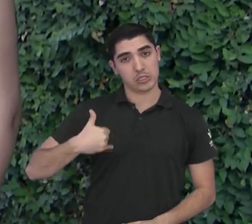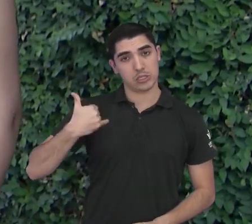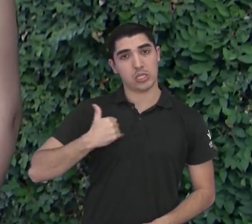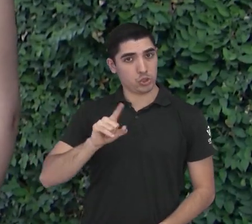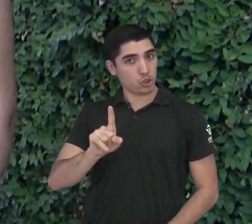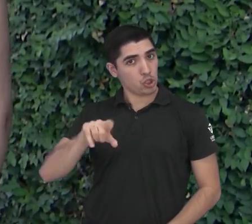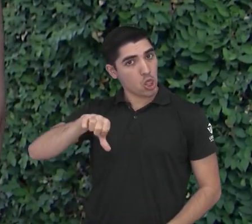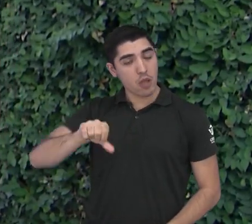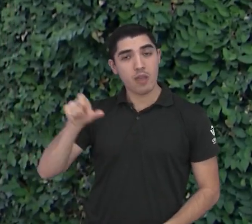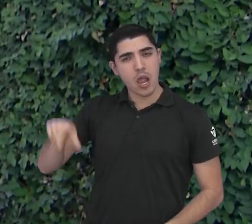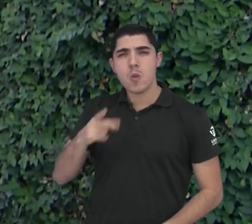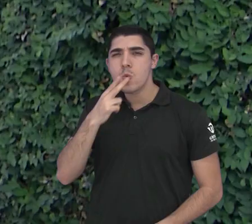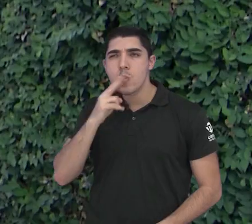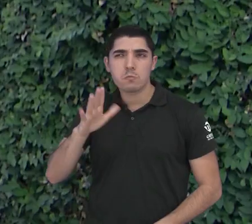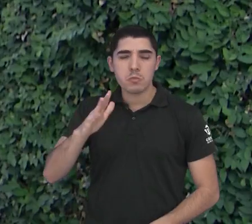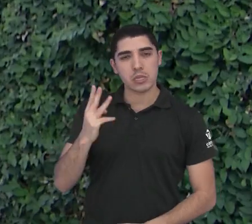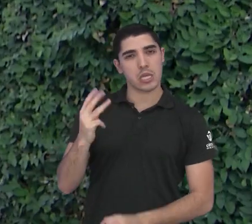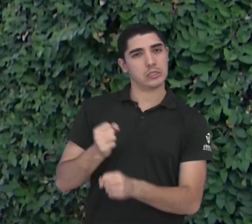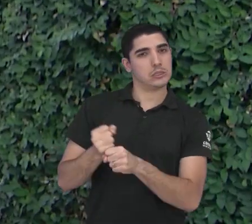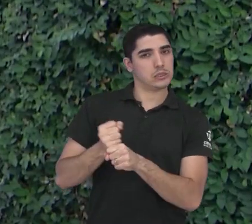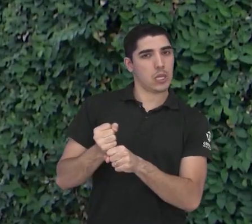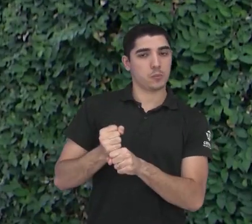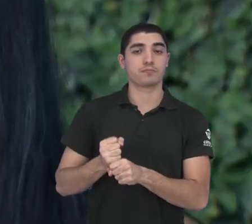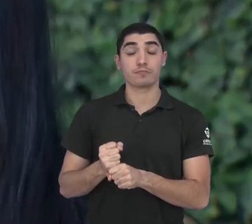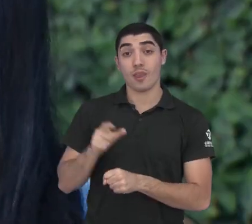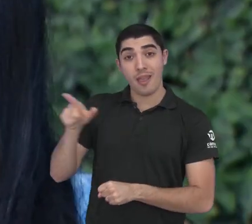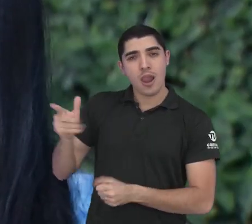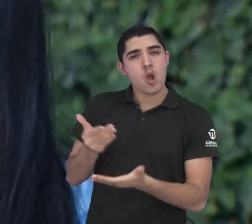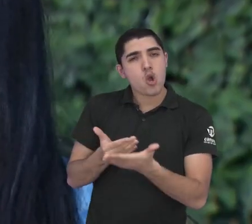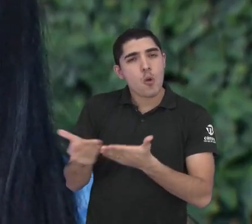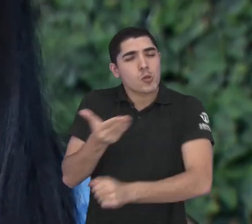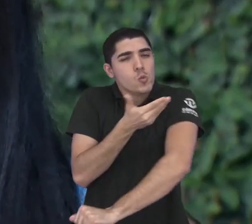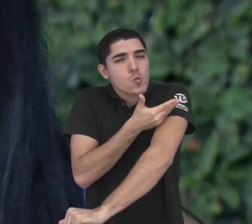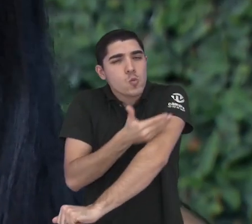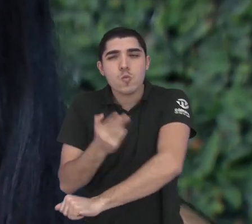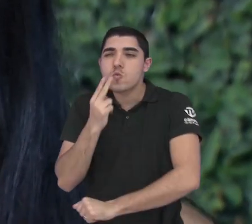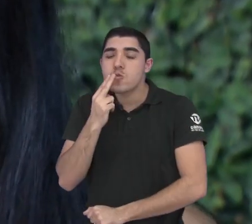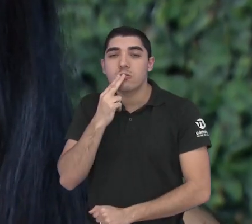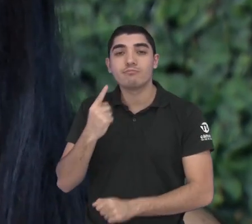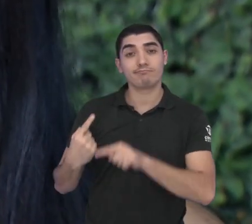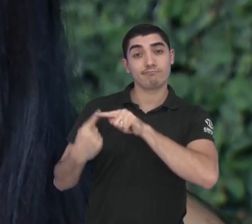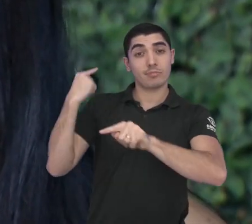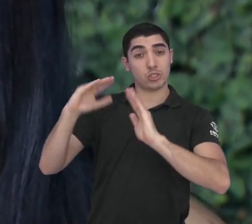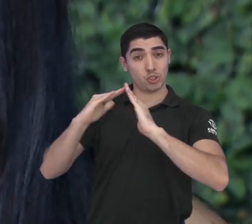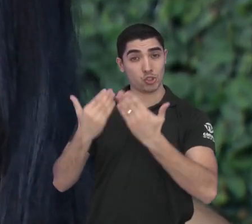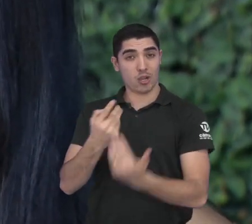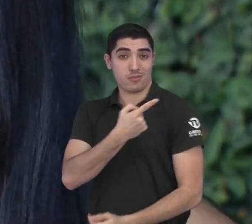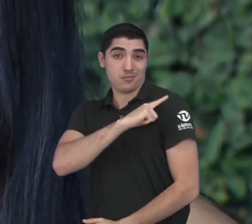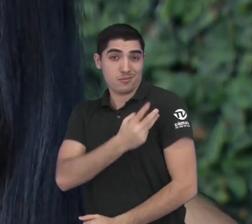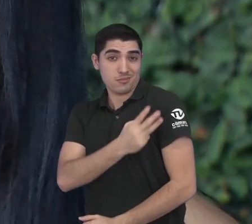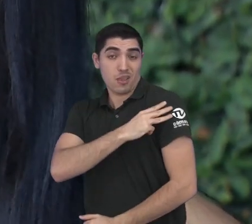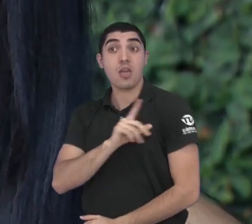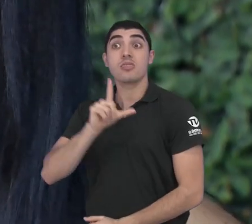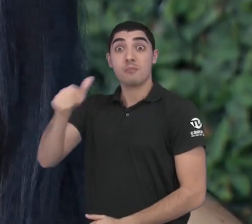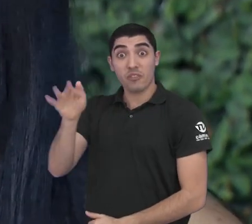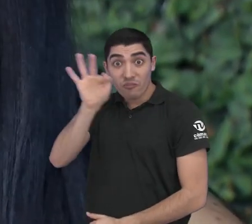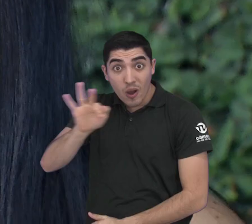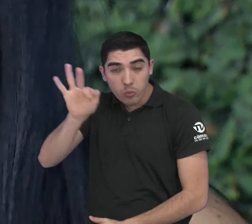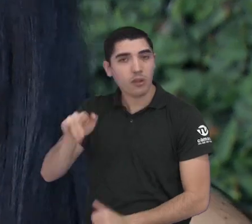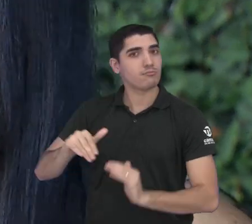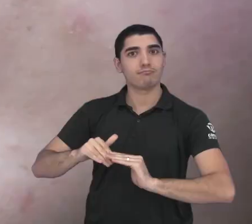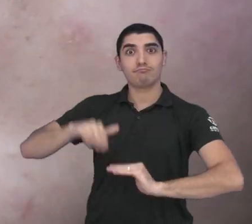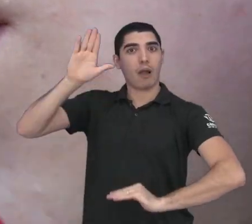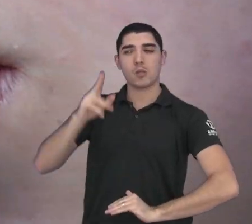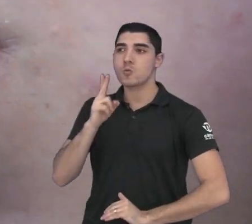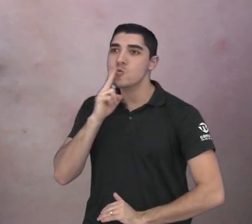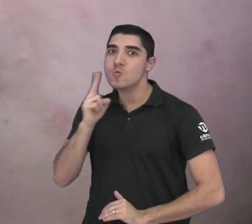tem 19 anos e fuma pelo menos 3. O hábito começou no ensino médio e aumentou quando foi para a